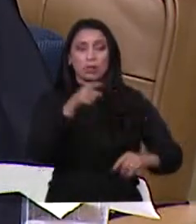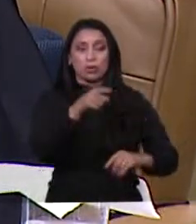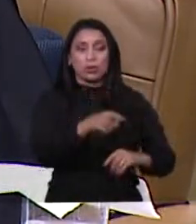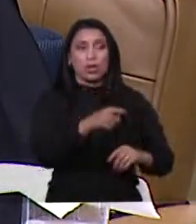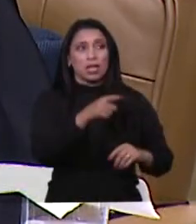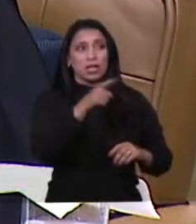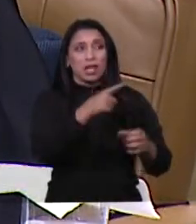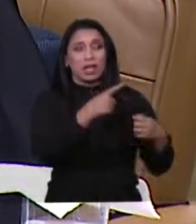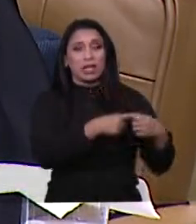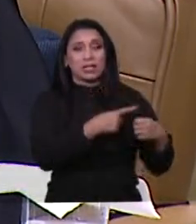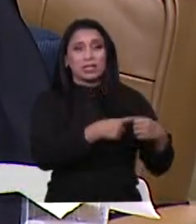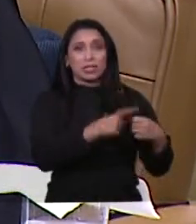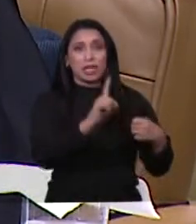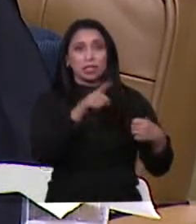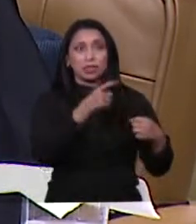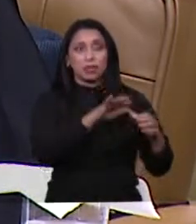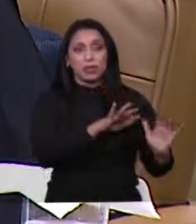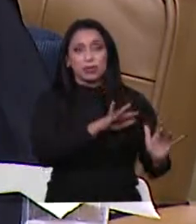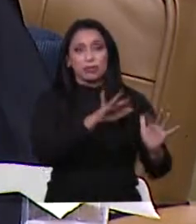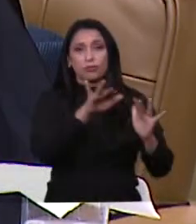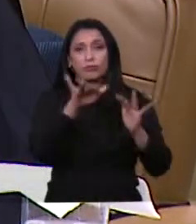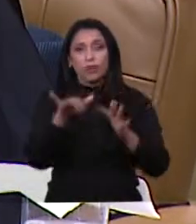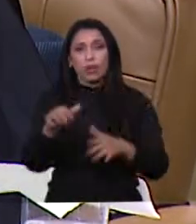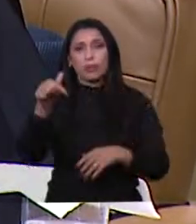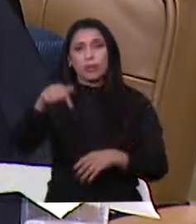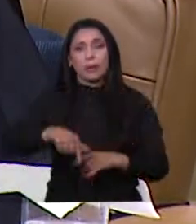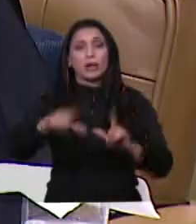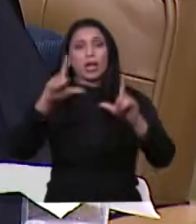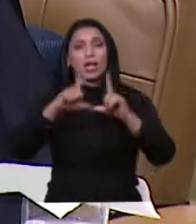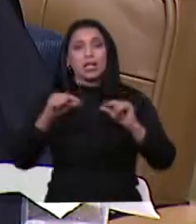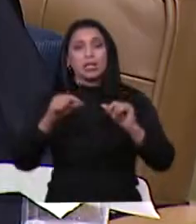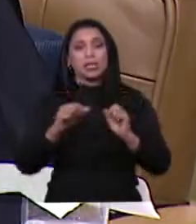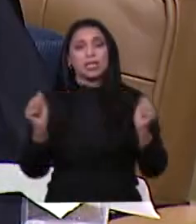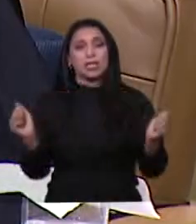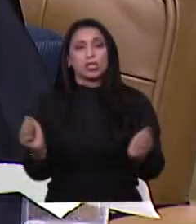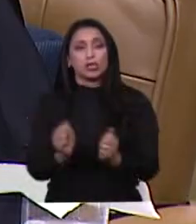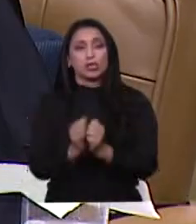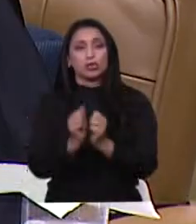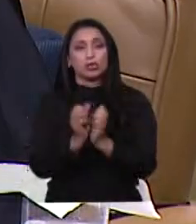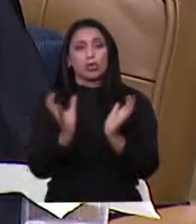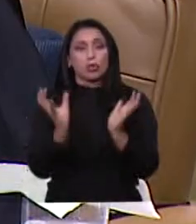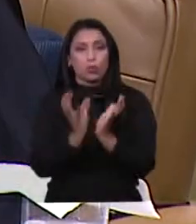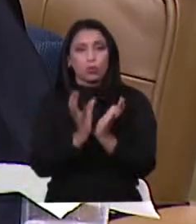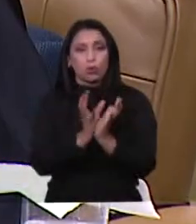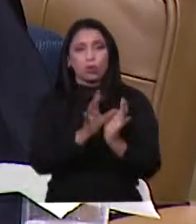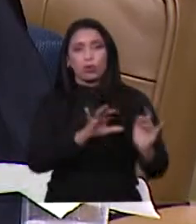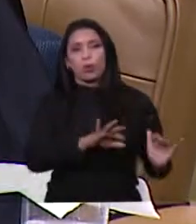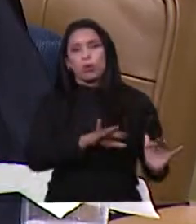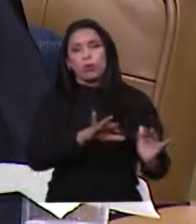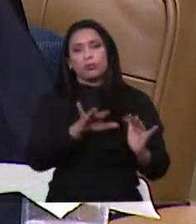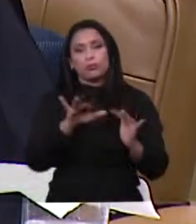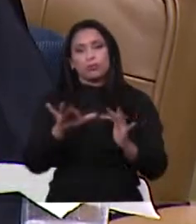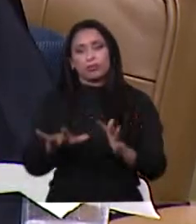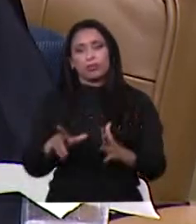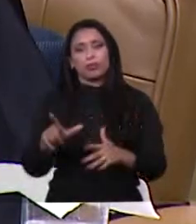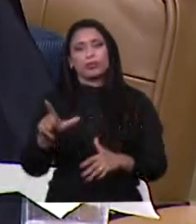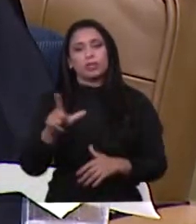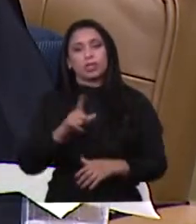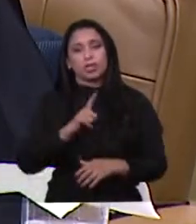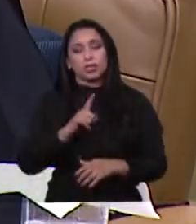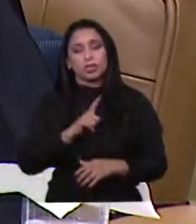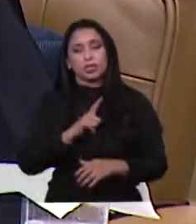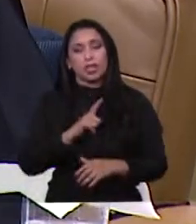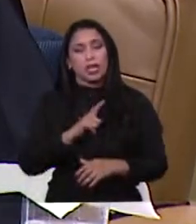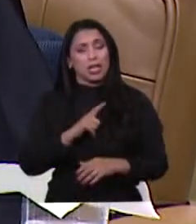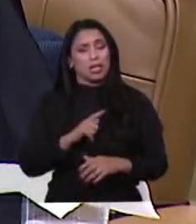de origem, se deslocado à capital e se juntado a uma multidão para concorrer com eventos que são os eventos